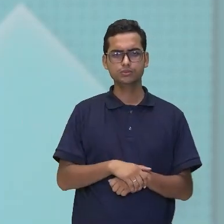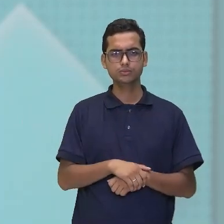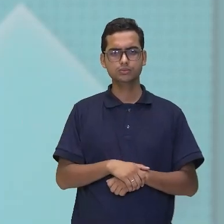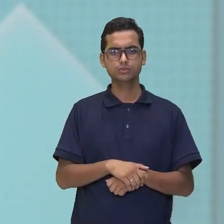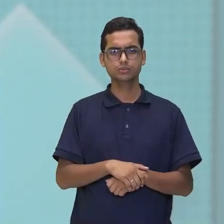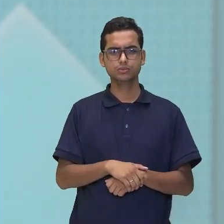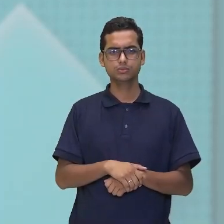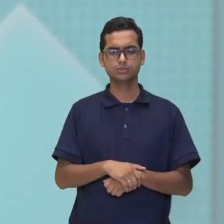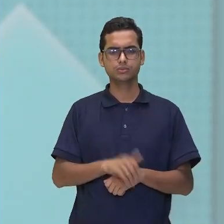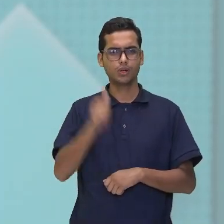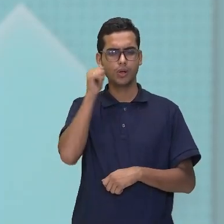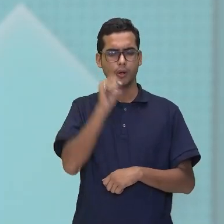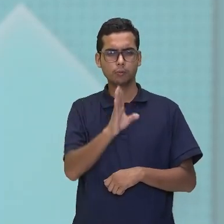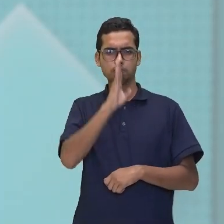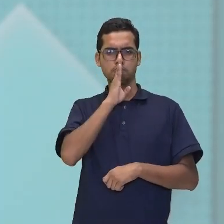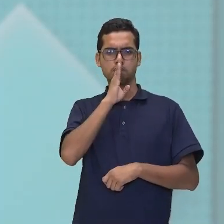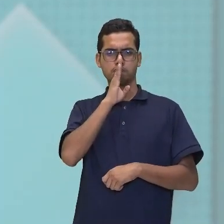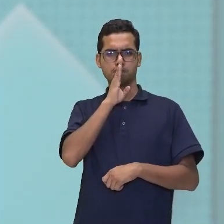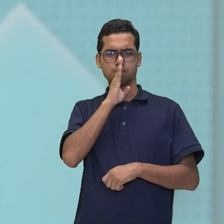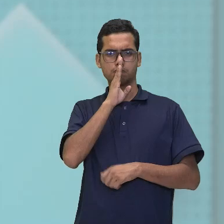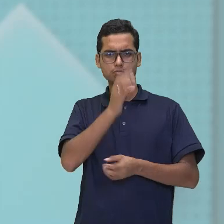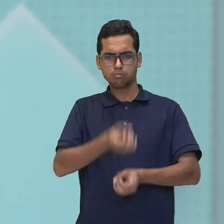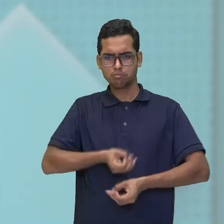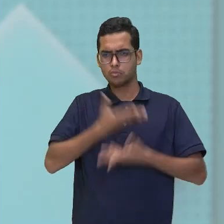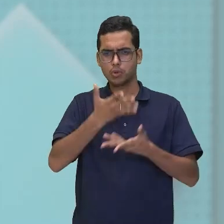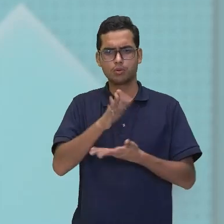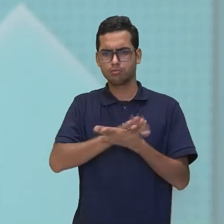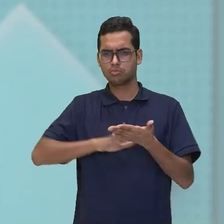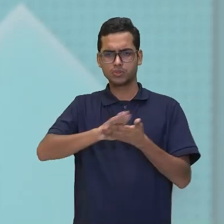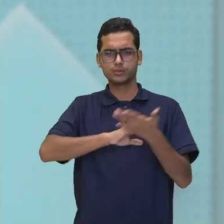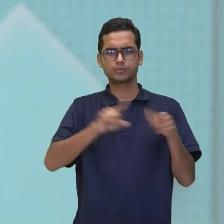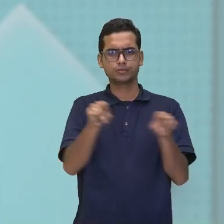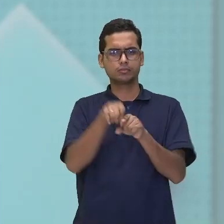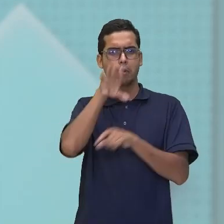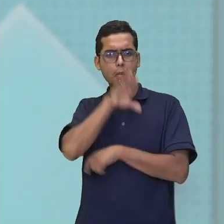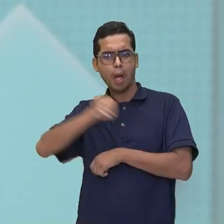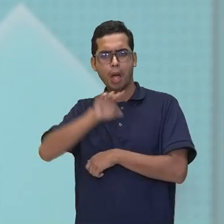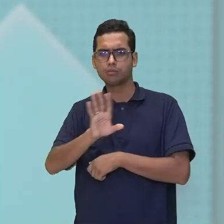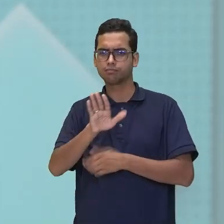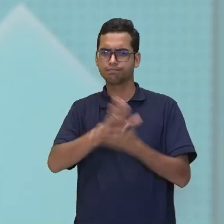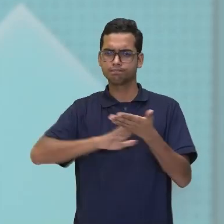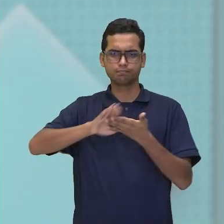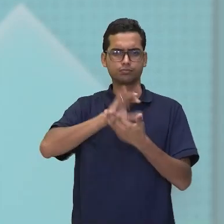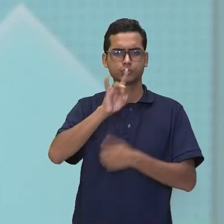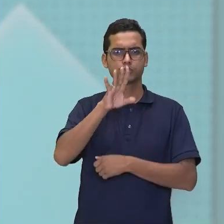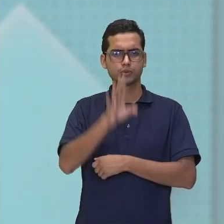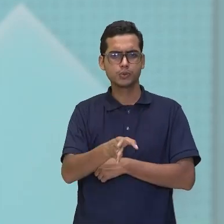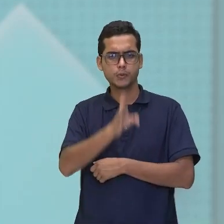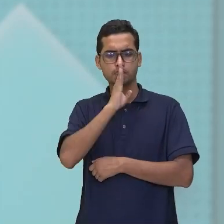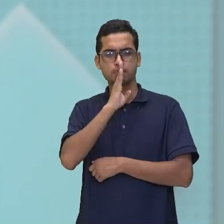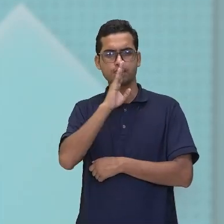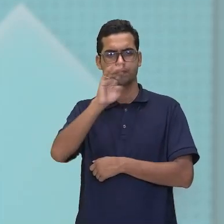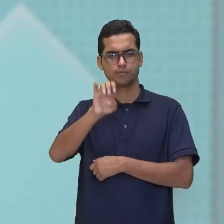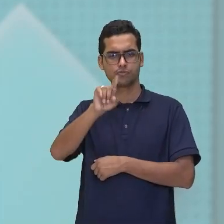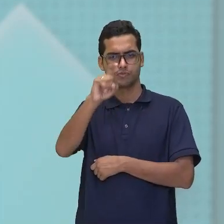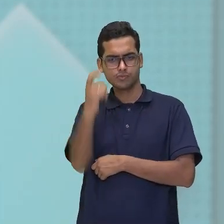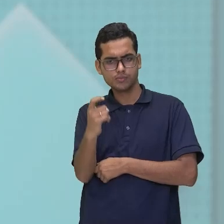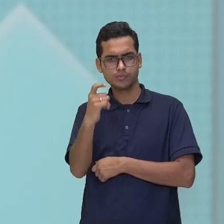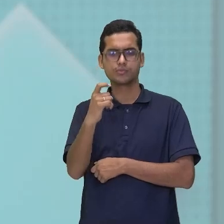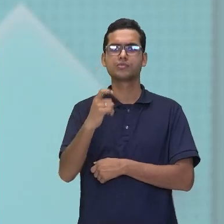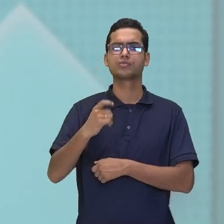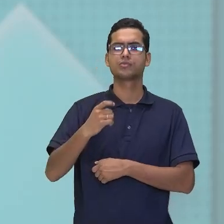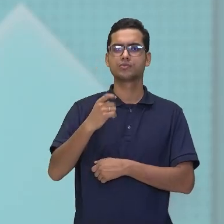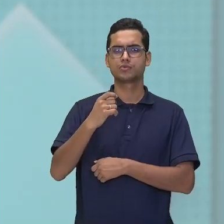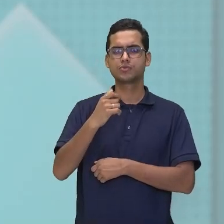uma palavra. E essa cena que vocês assistiram, o ex-marido dela foi a essa